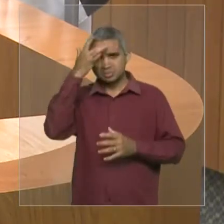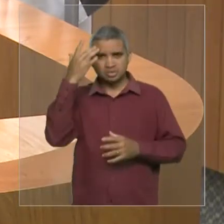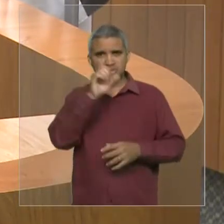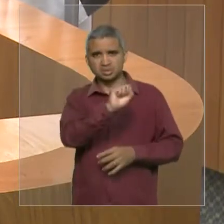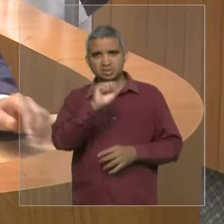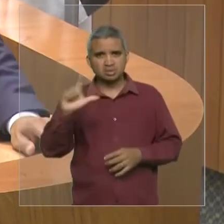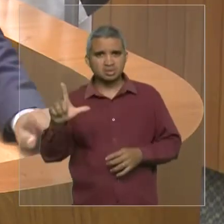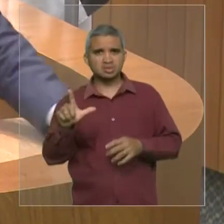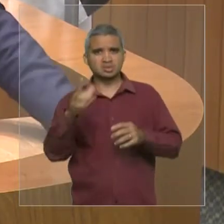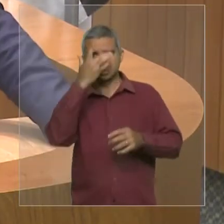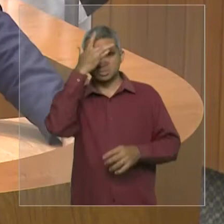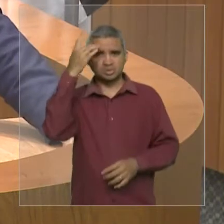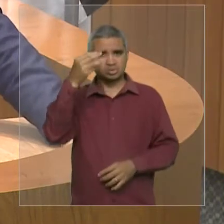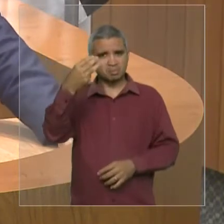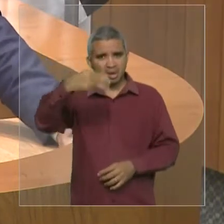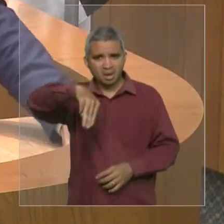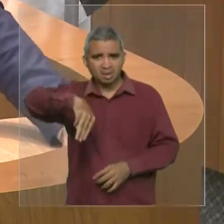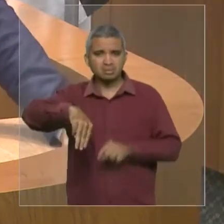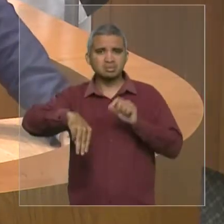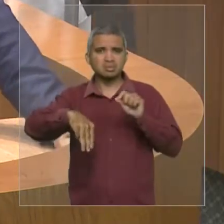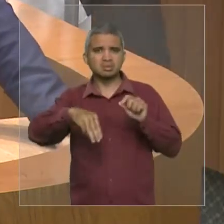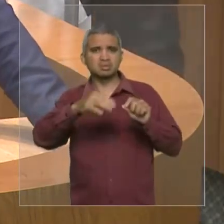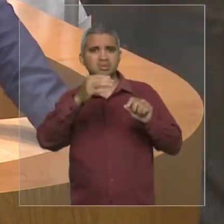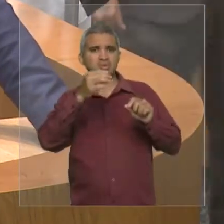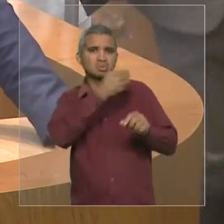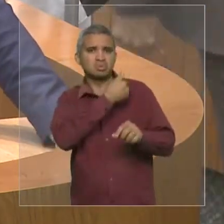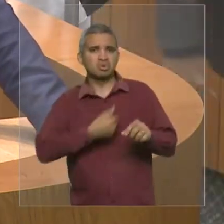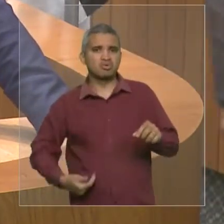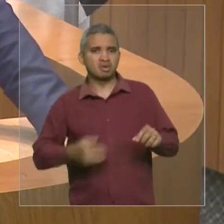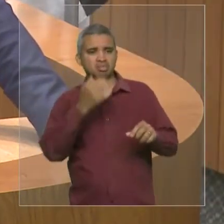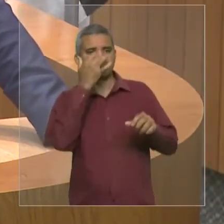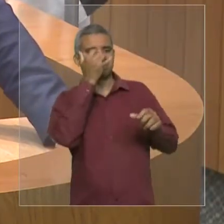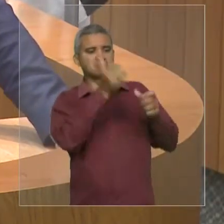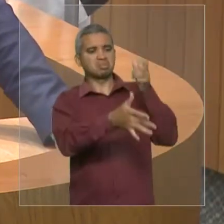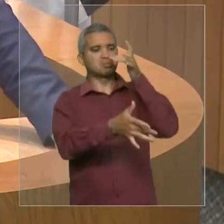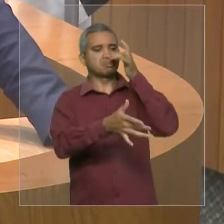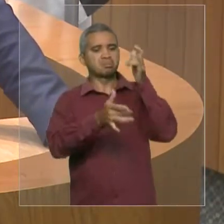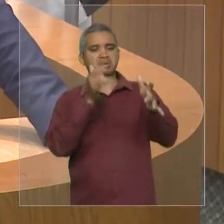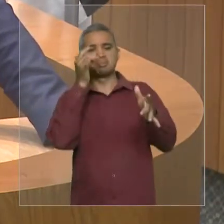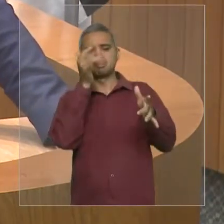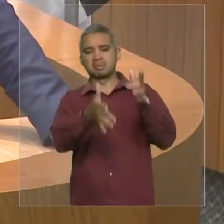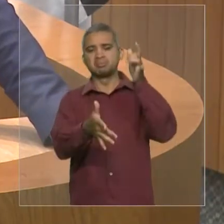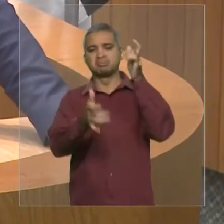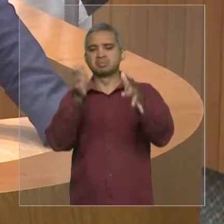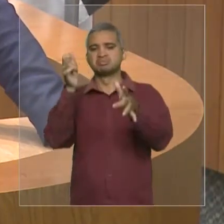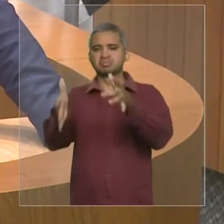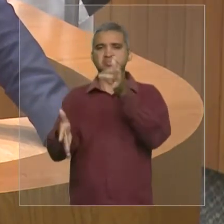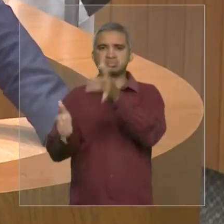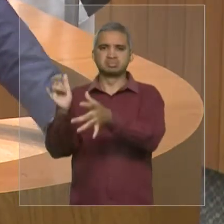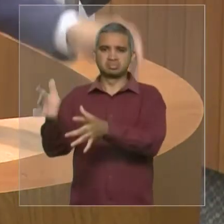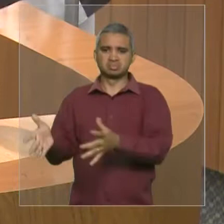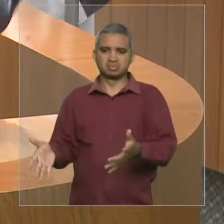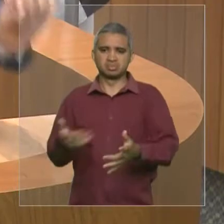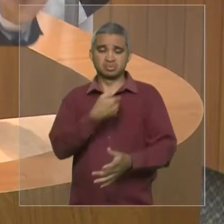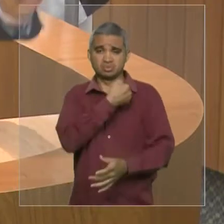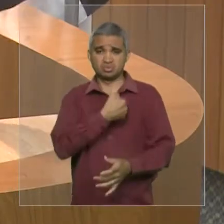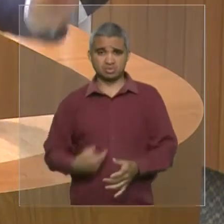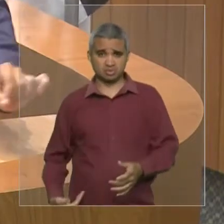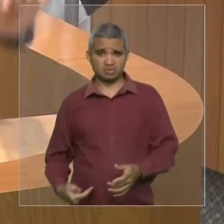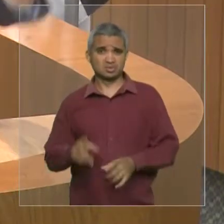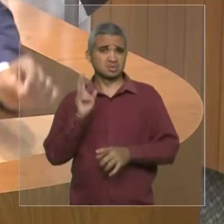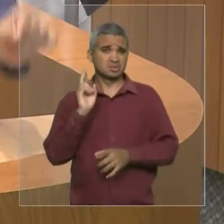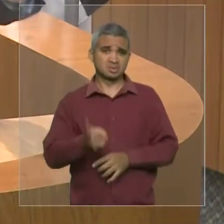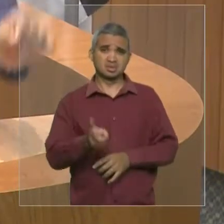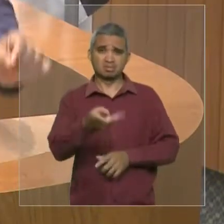estão abandonadas e o governo vive na propaganda mentirosa. Vive enganando a população. Esse é só um